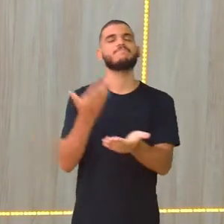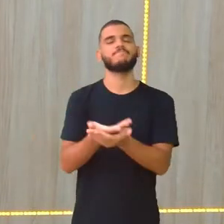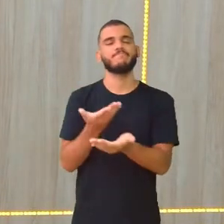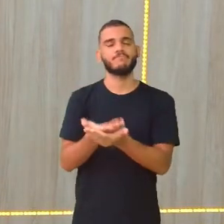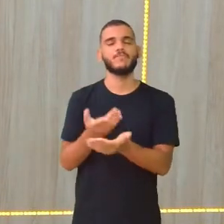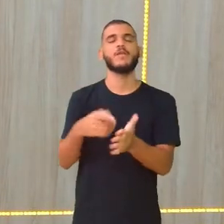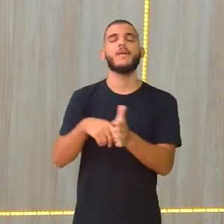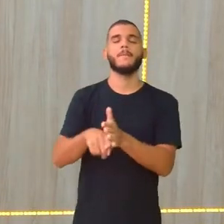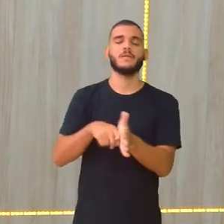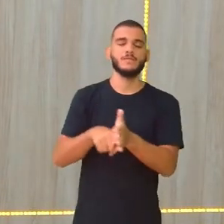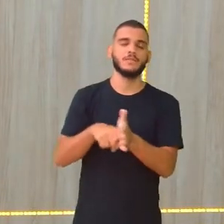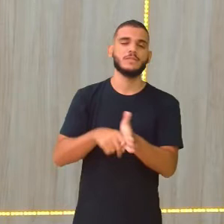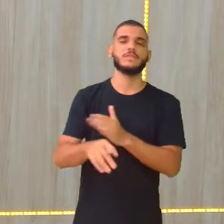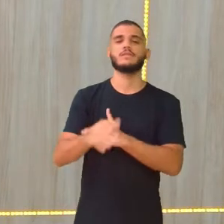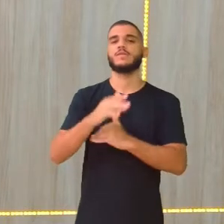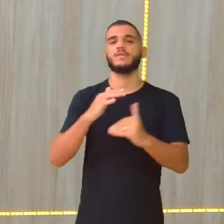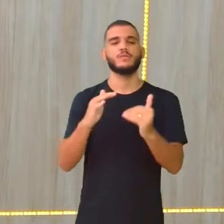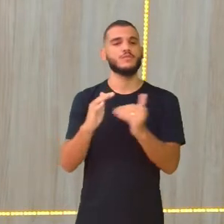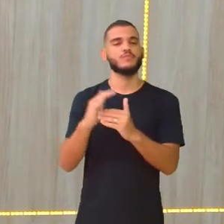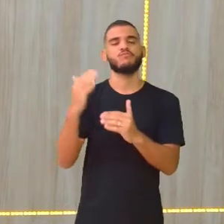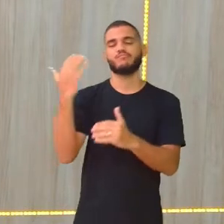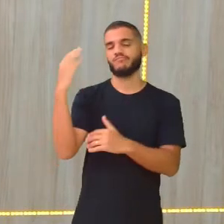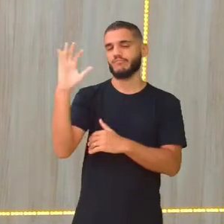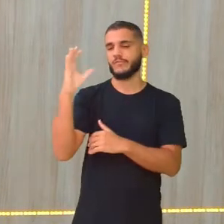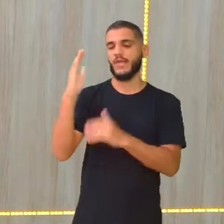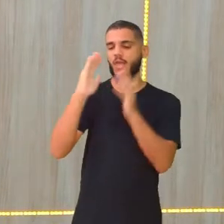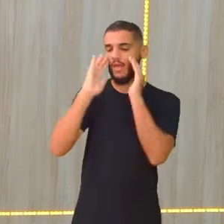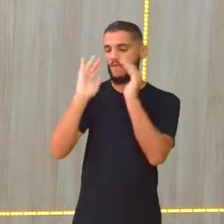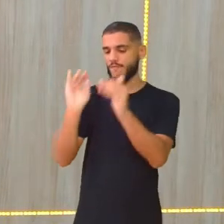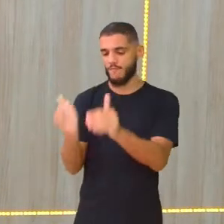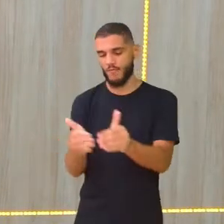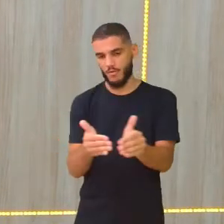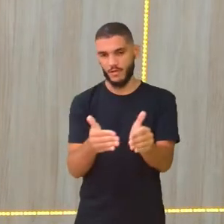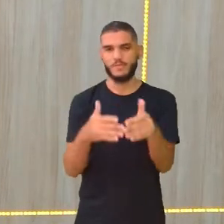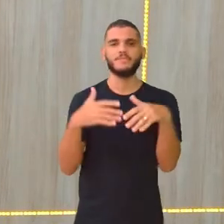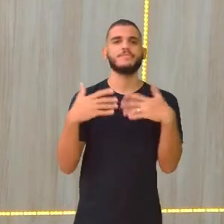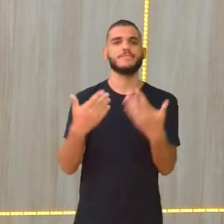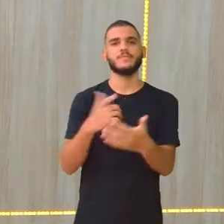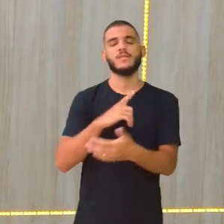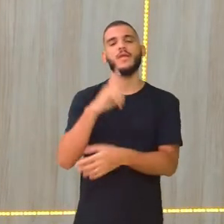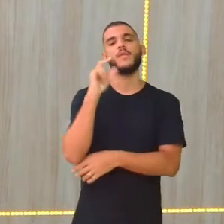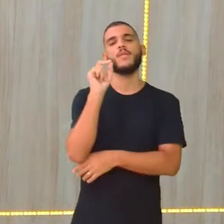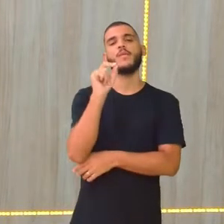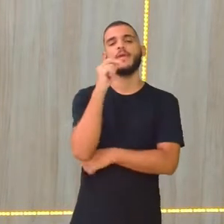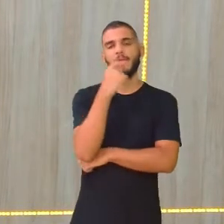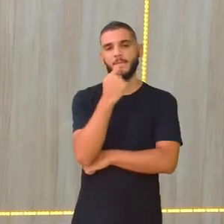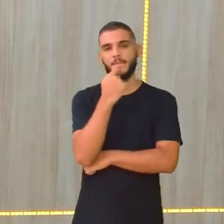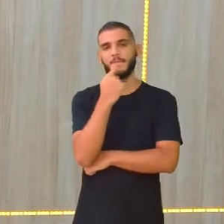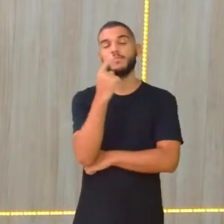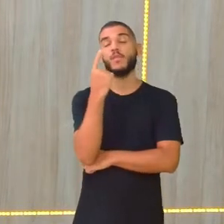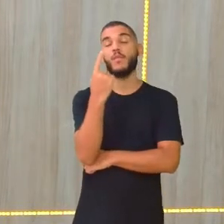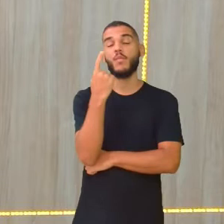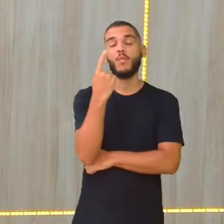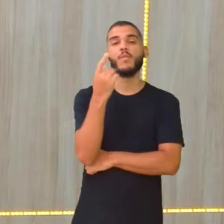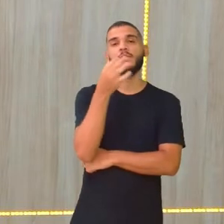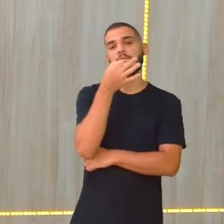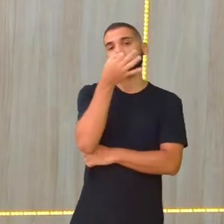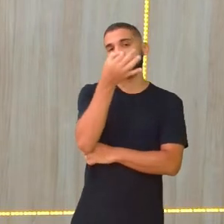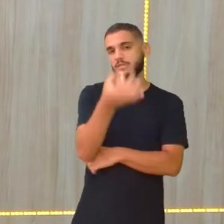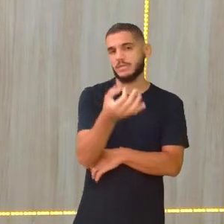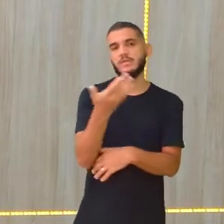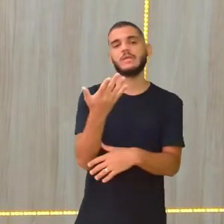das pesquisas, dos nossos grandes cientistas, a gente tem aí vamos dizer assim, um ponto para a gente